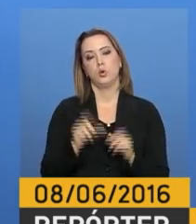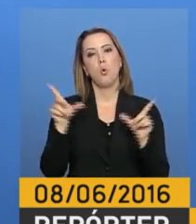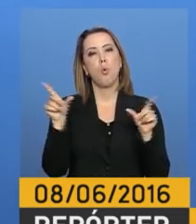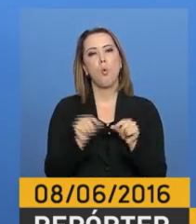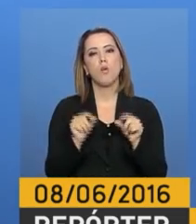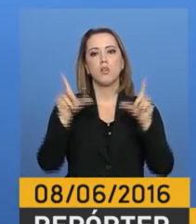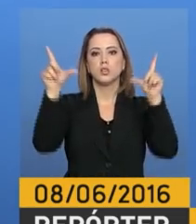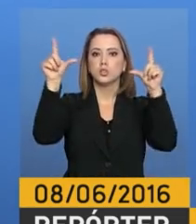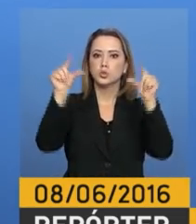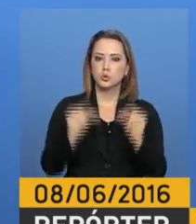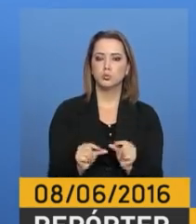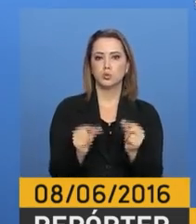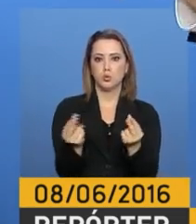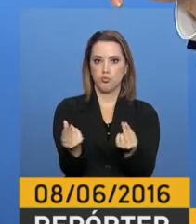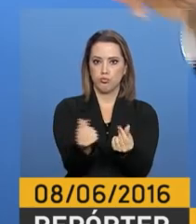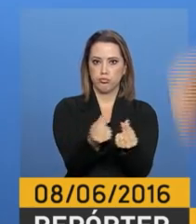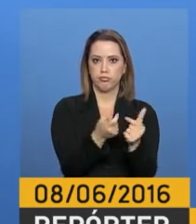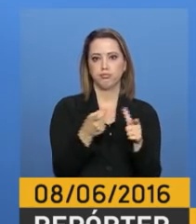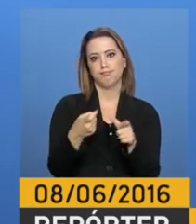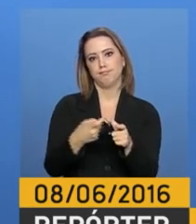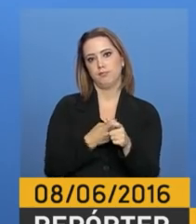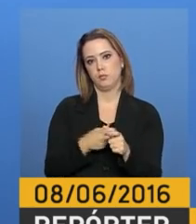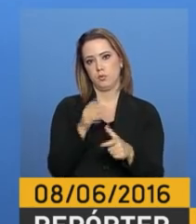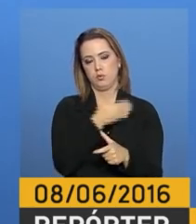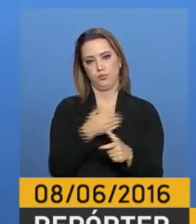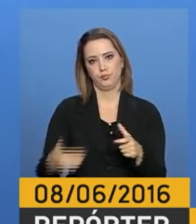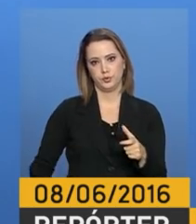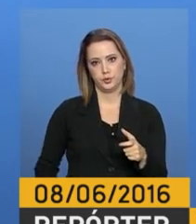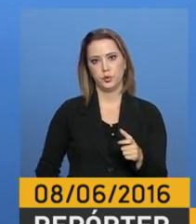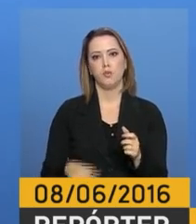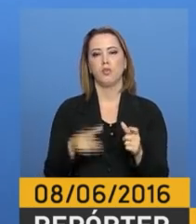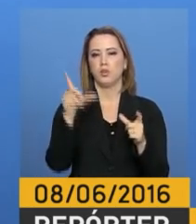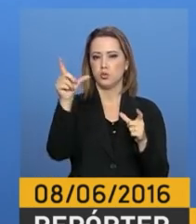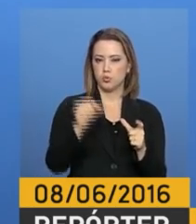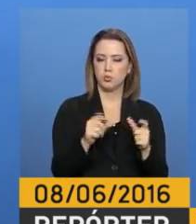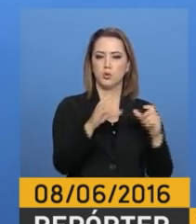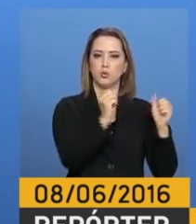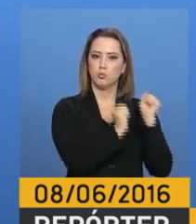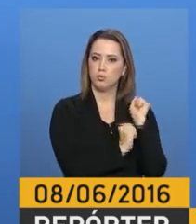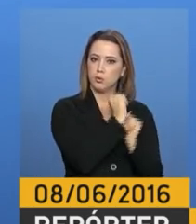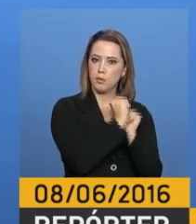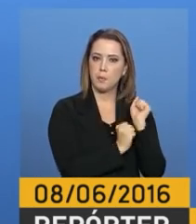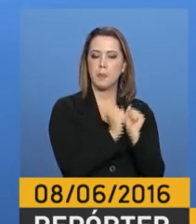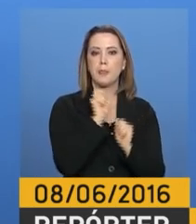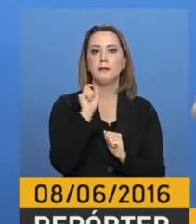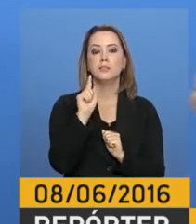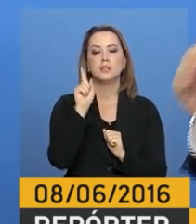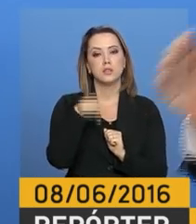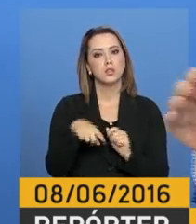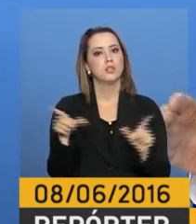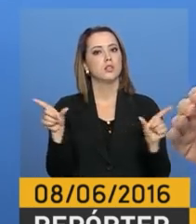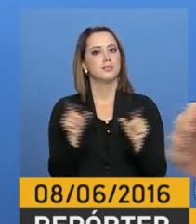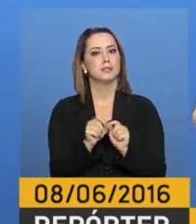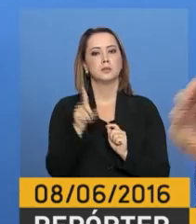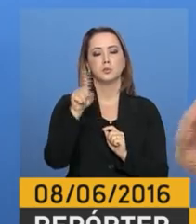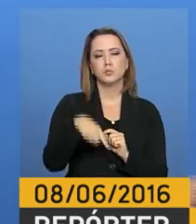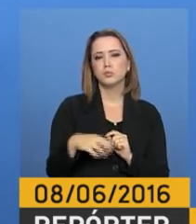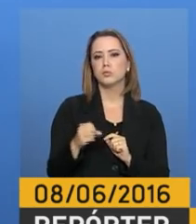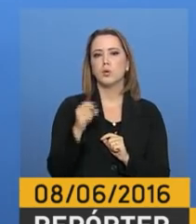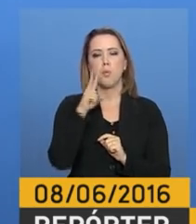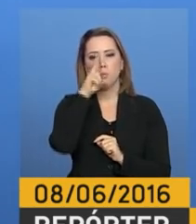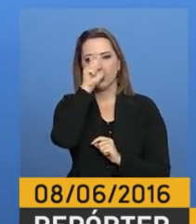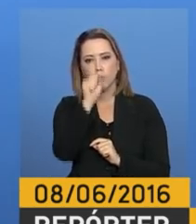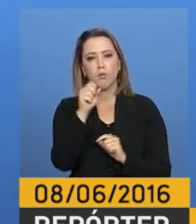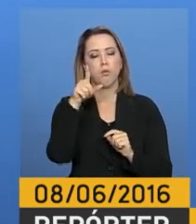custo do país diminuir o custo de produção em resumo é um elenco muito forte e muito